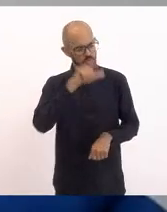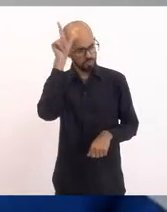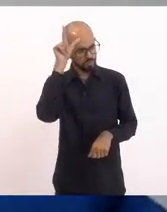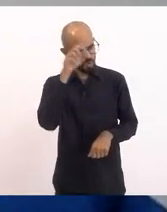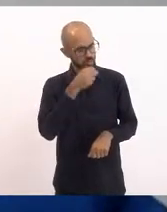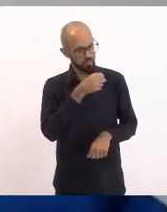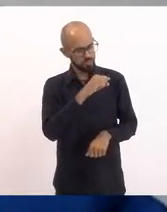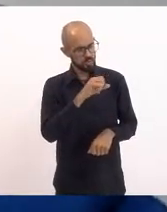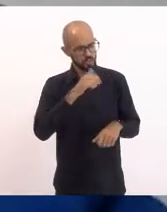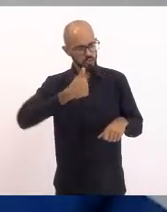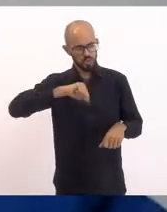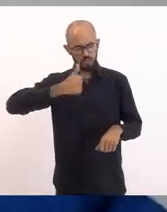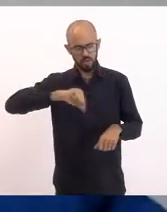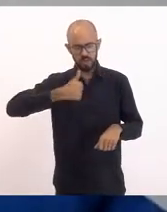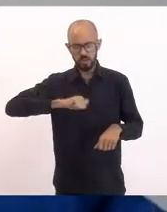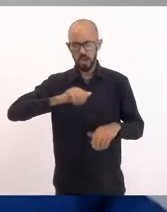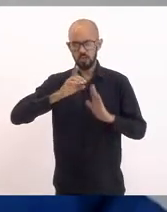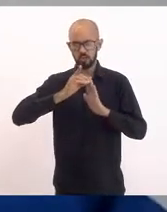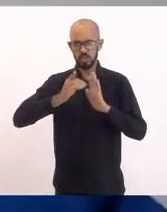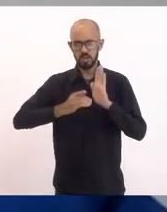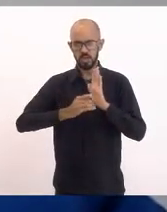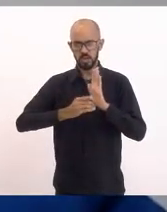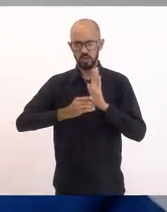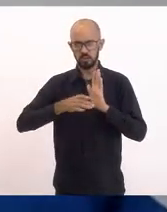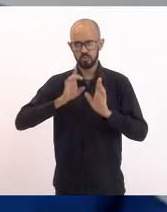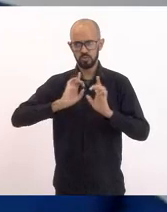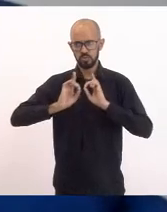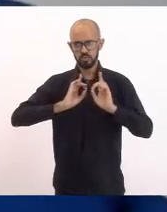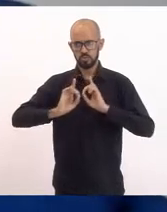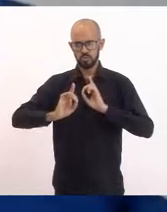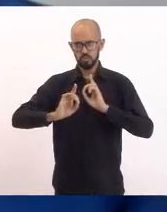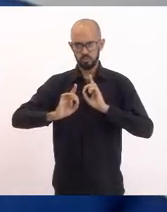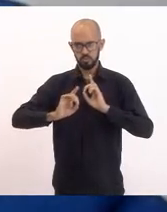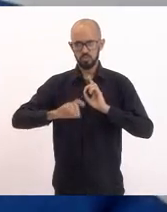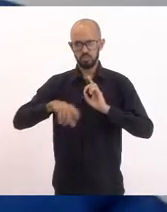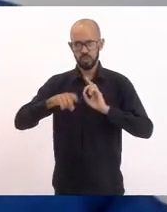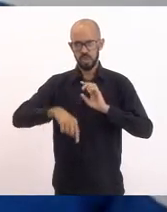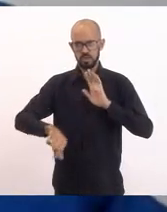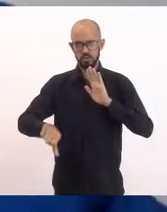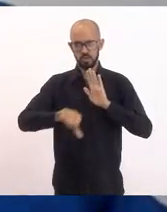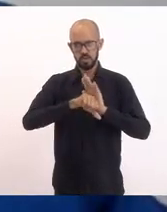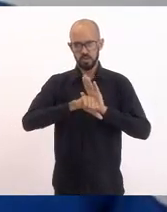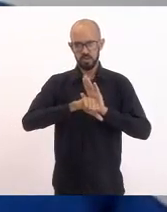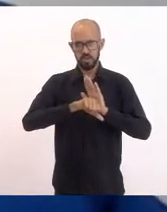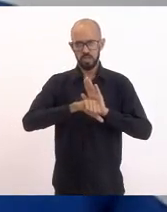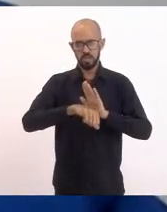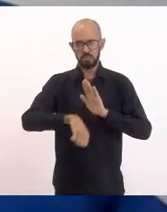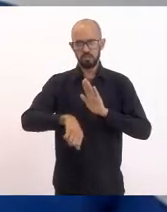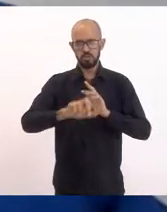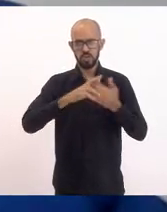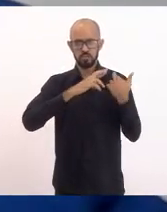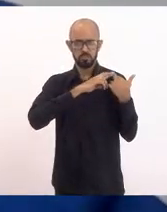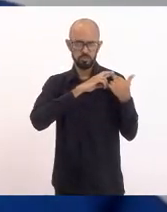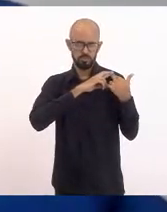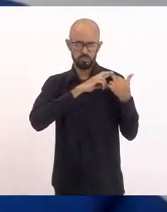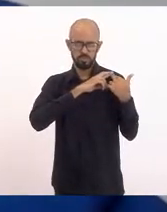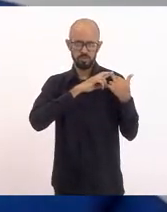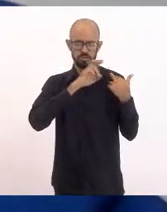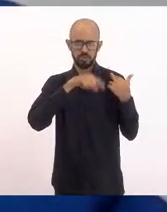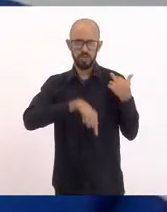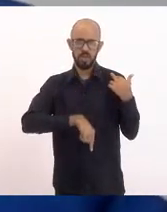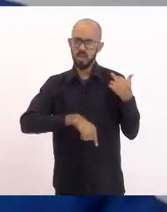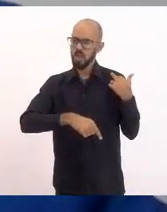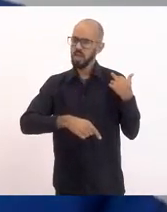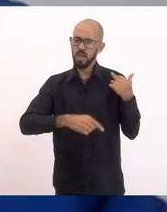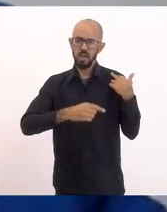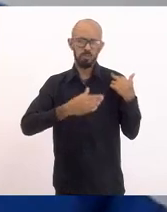analisar o decreto que tanto se discute que pode incorrer em crime de responsabilidade o governador, o que é uma mera falácia, um